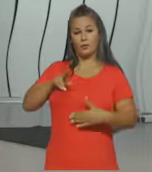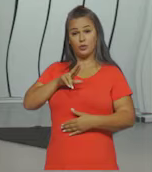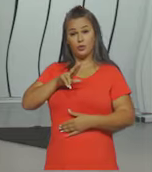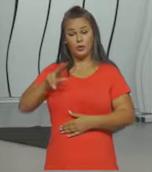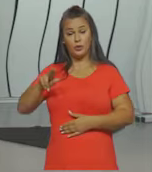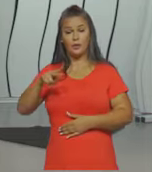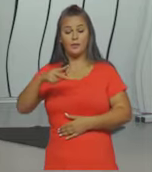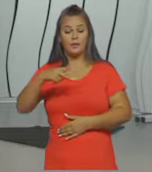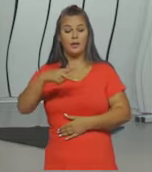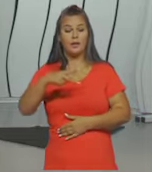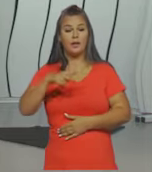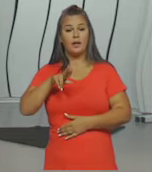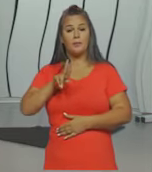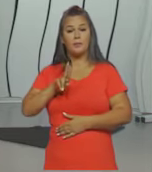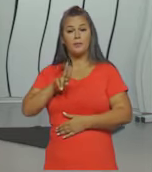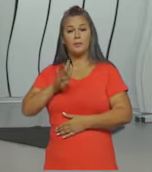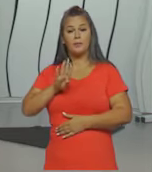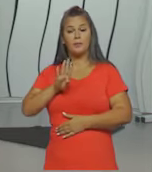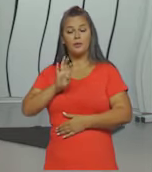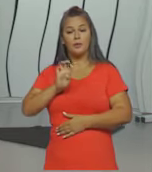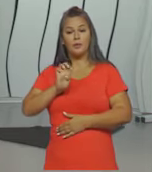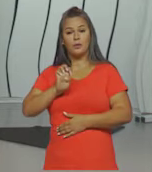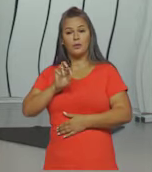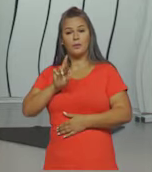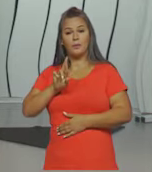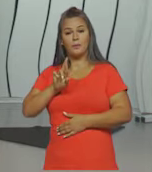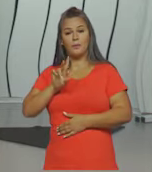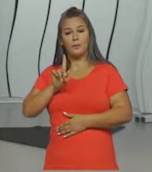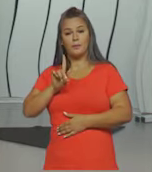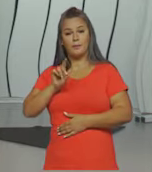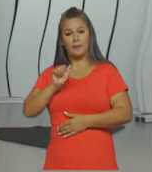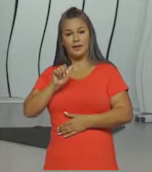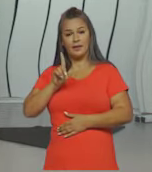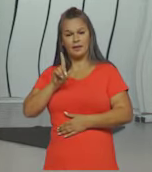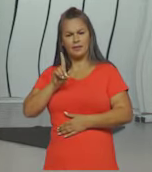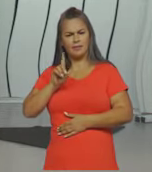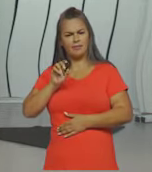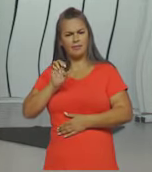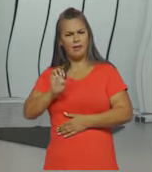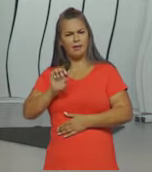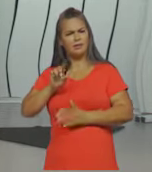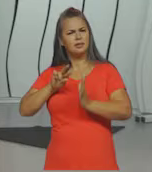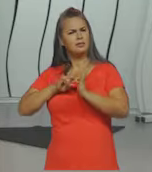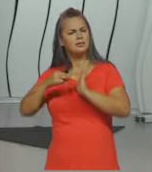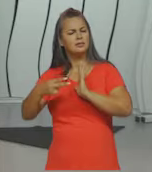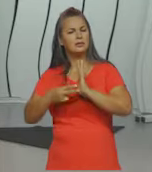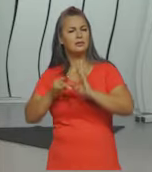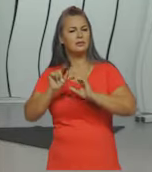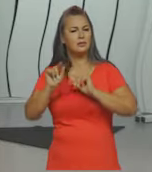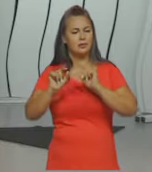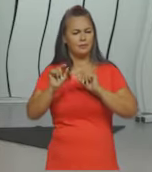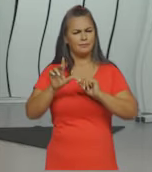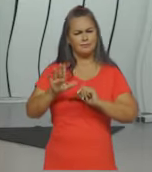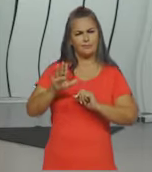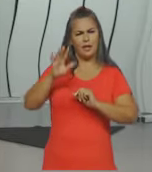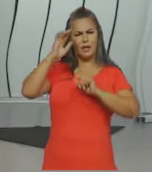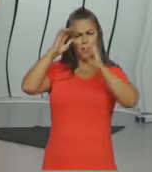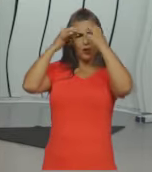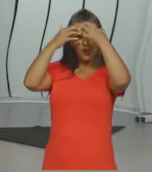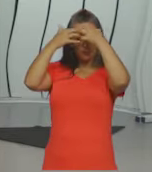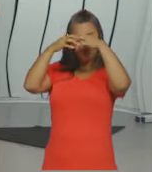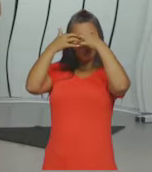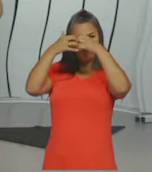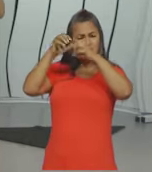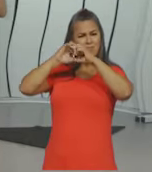comunicação. O cérebro não pode falar assim, ovário, vamos fazer agora o gameta? Não existe esse tipo de conversa.